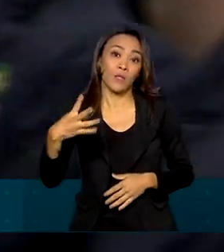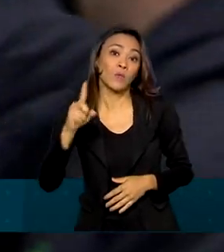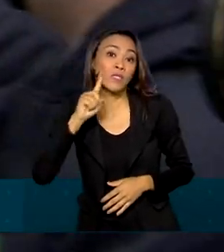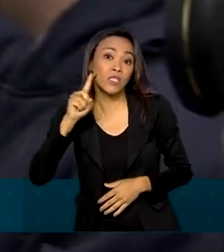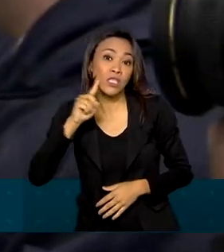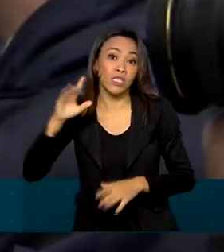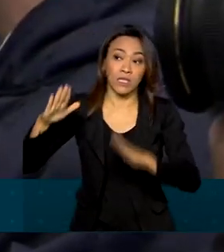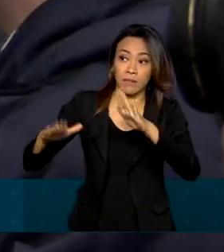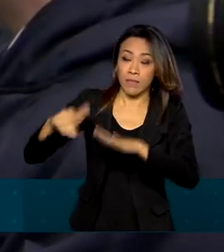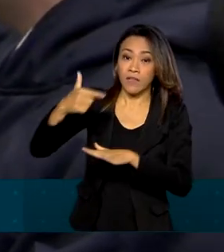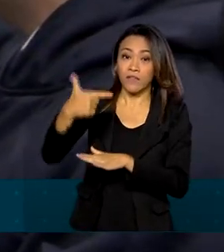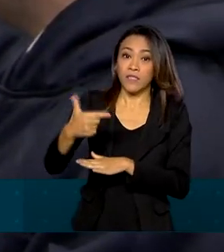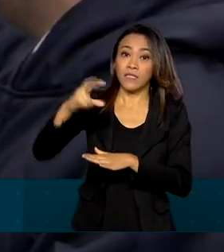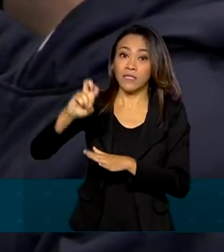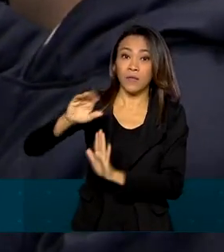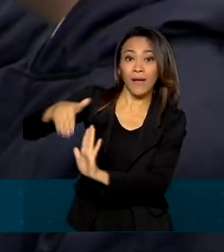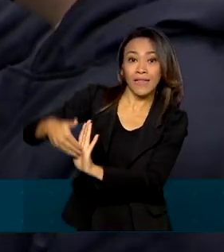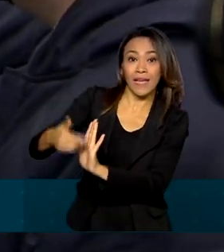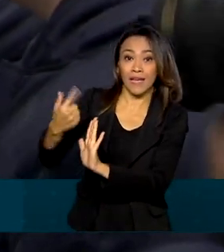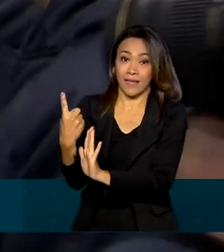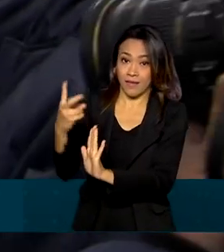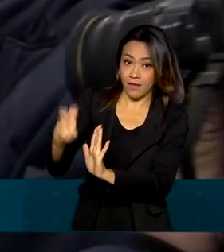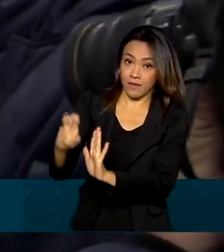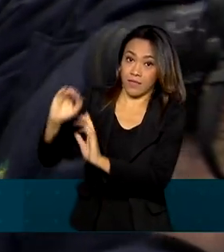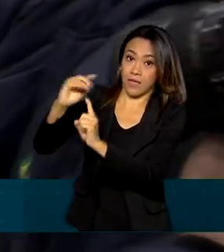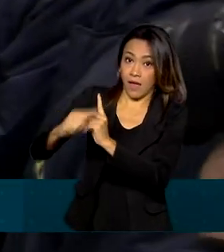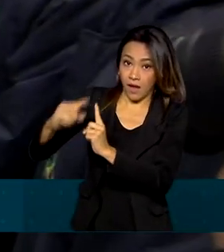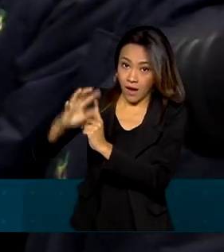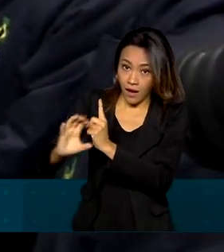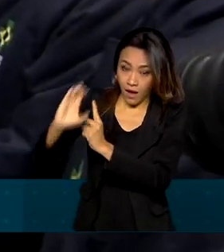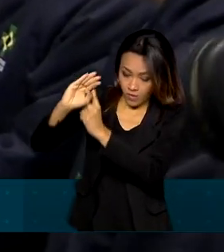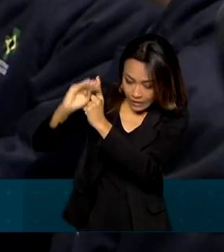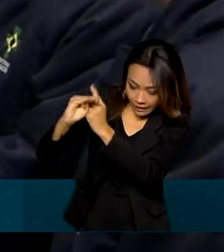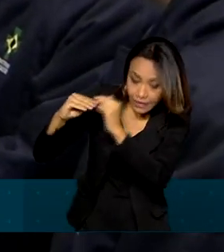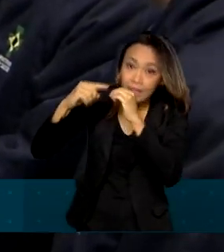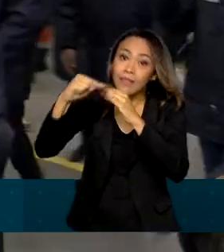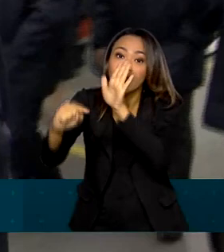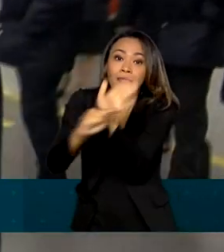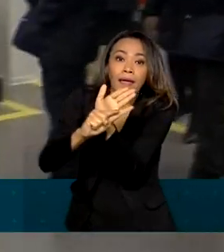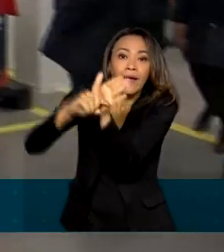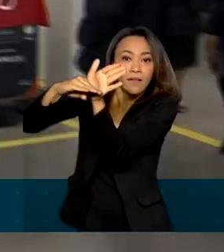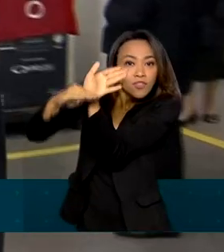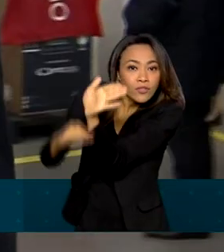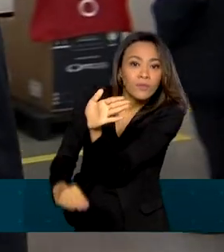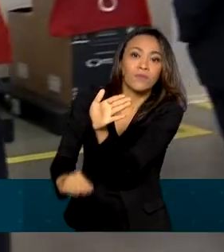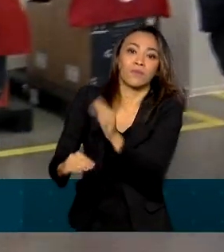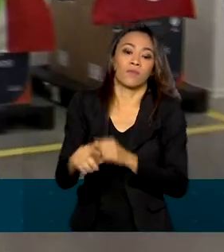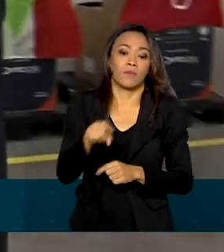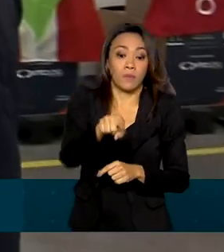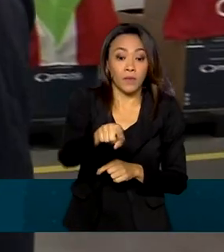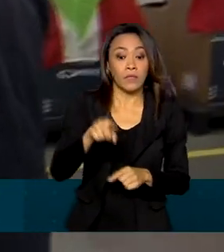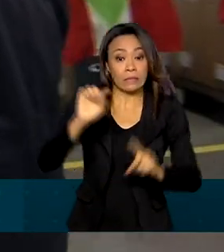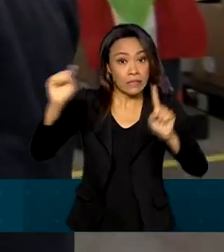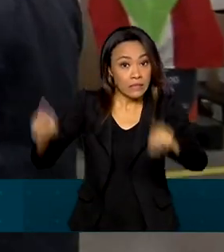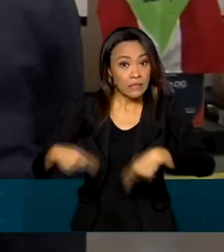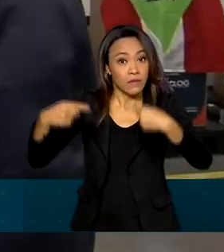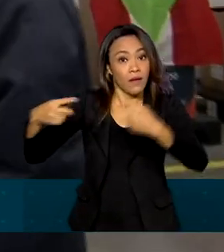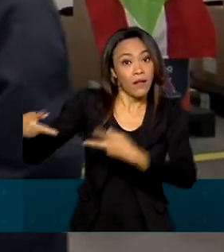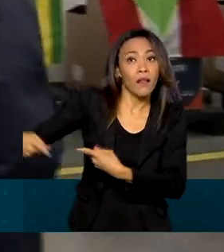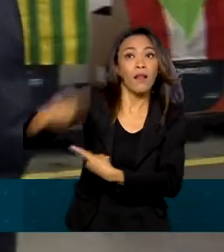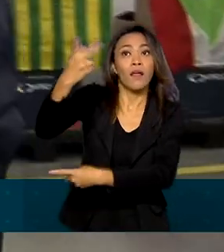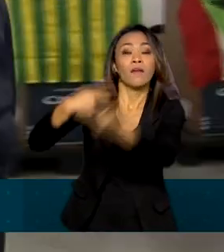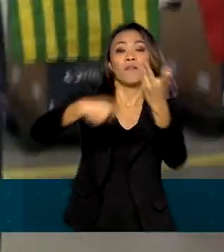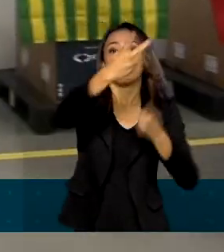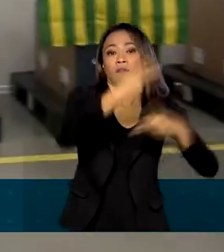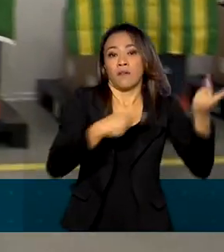e 15 graus negativos. Por isso, a prioridade neste primeiro momento será enviar essas vacinas para as